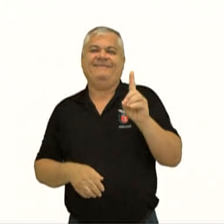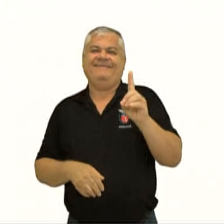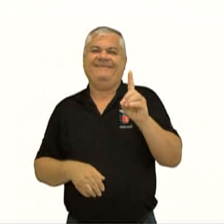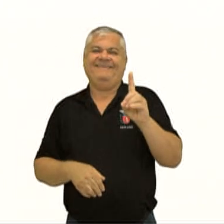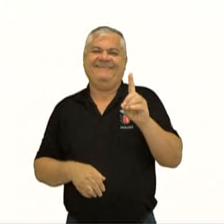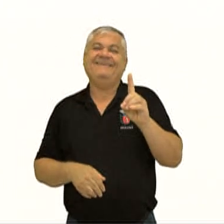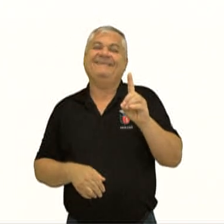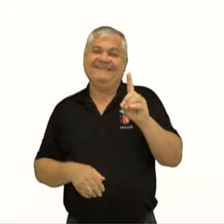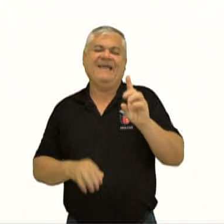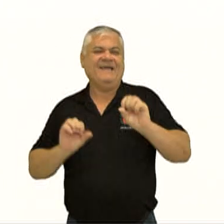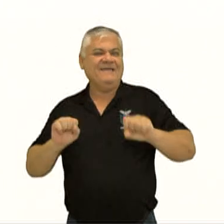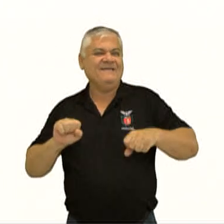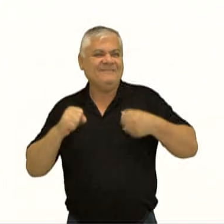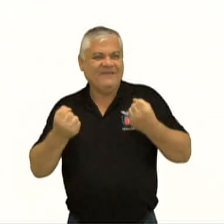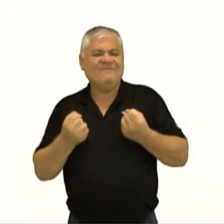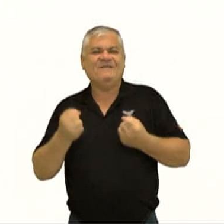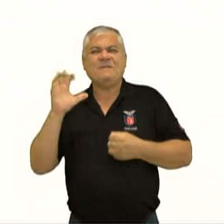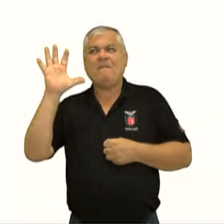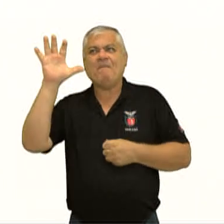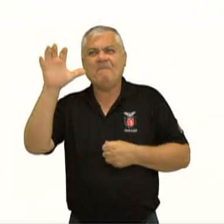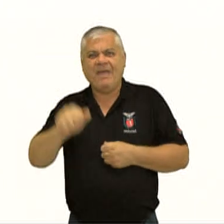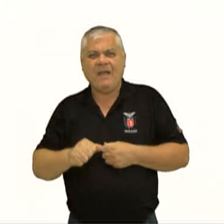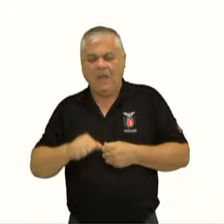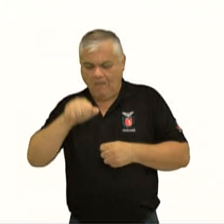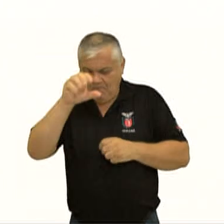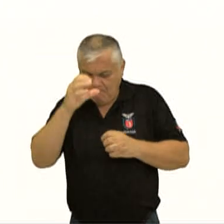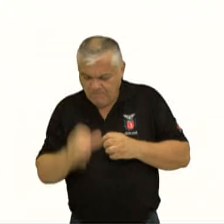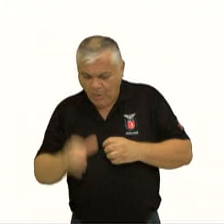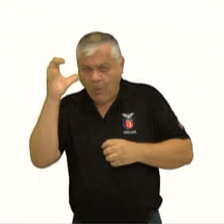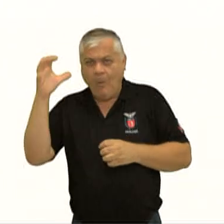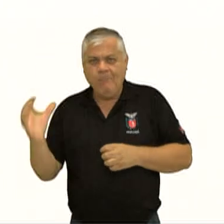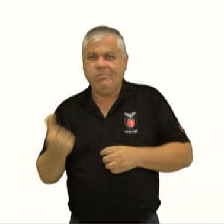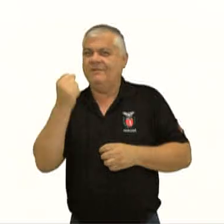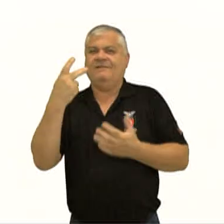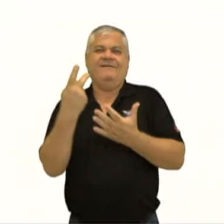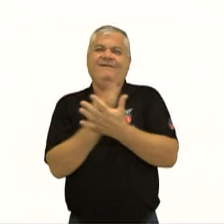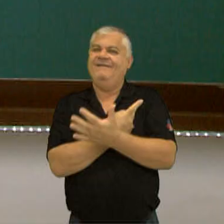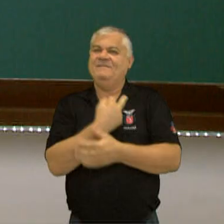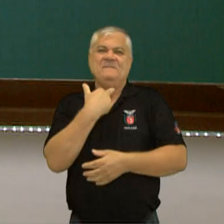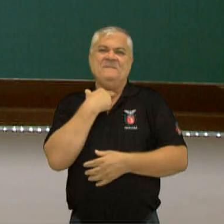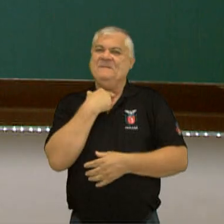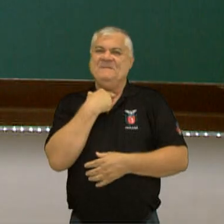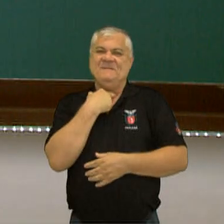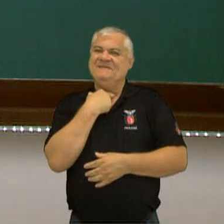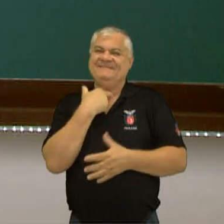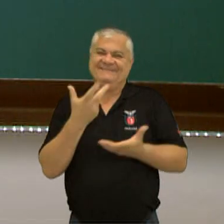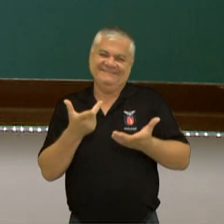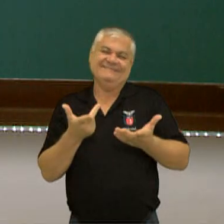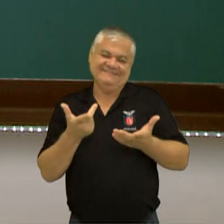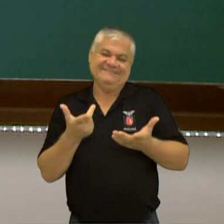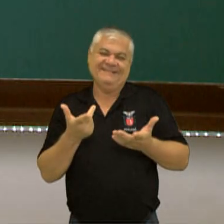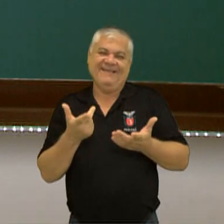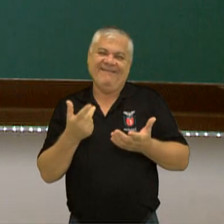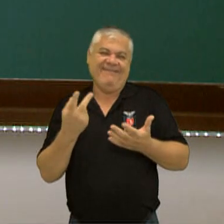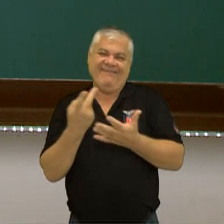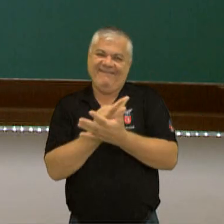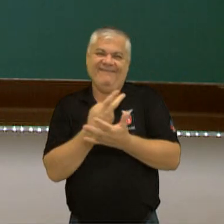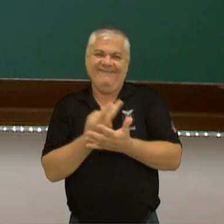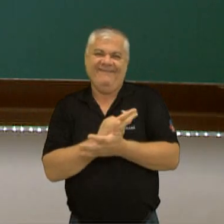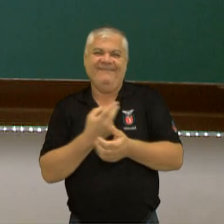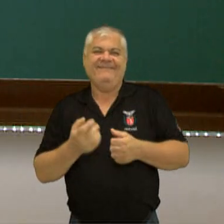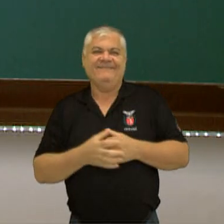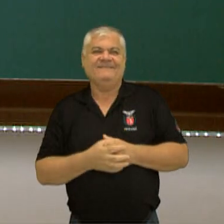D. A defesa pegar a bola depois que ela dá um kick, né? Isso não tem, não caracteriza uma eliminação,